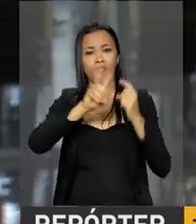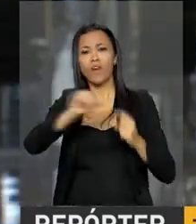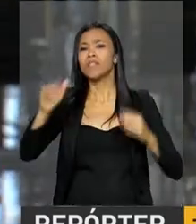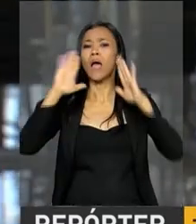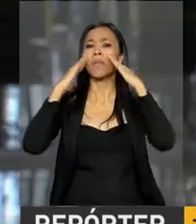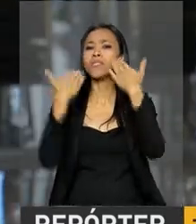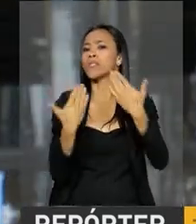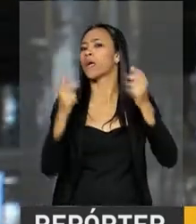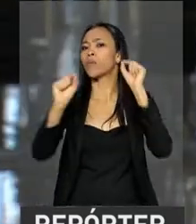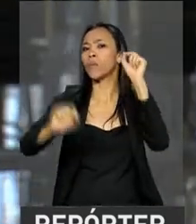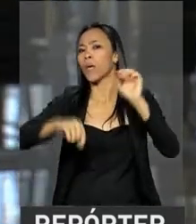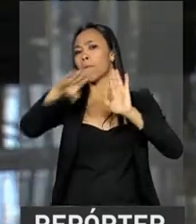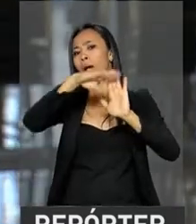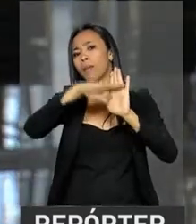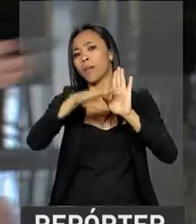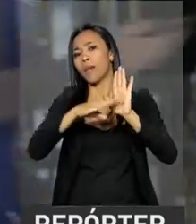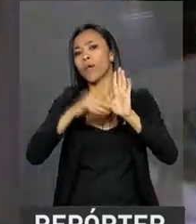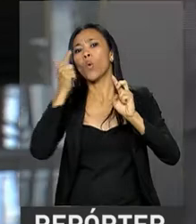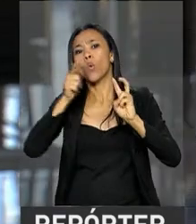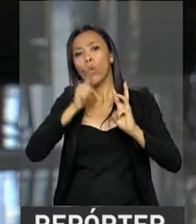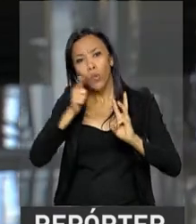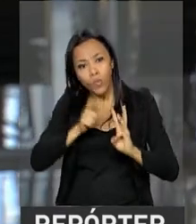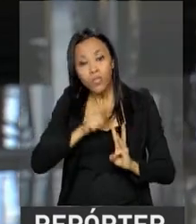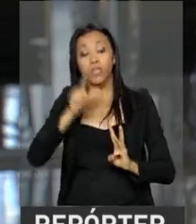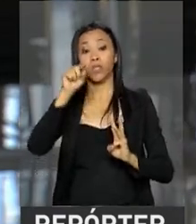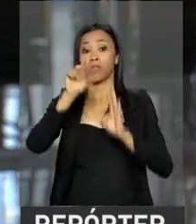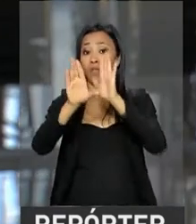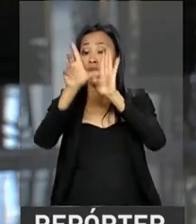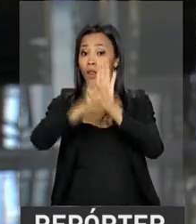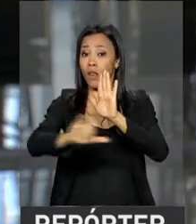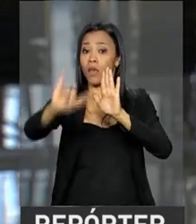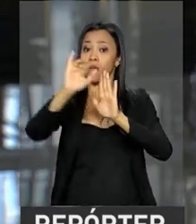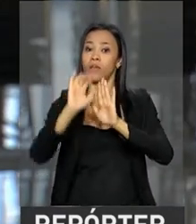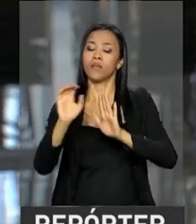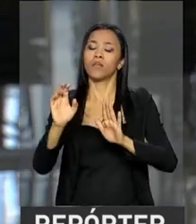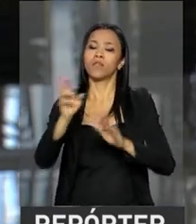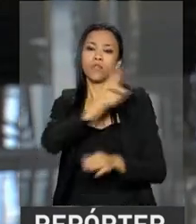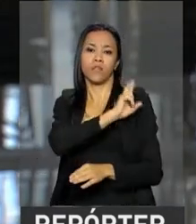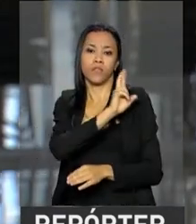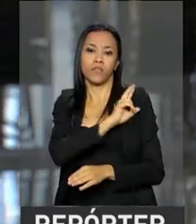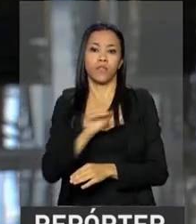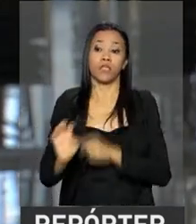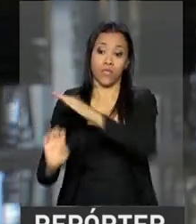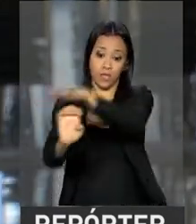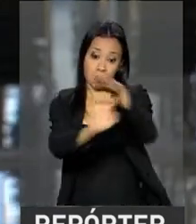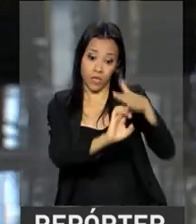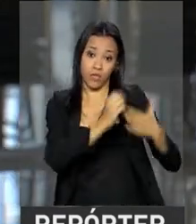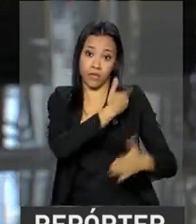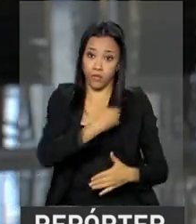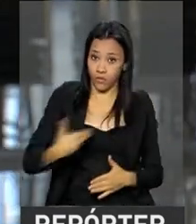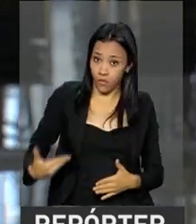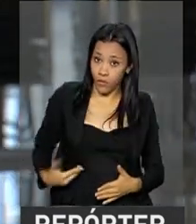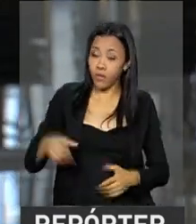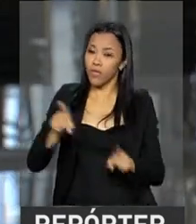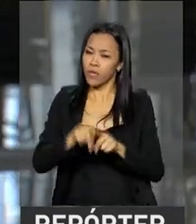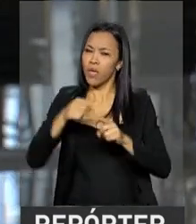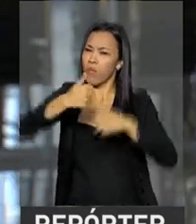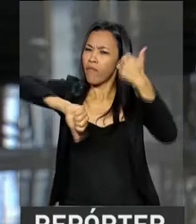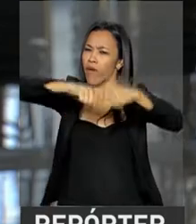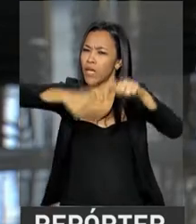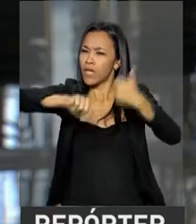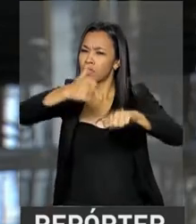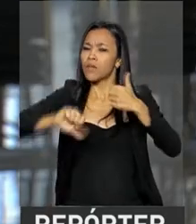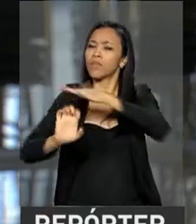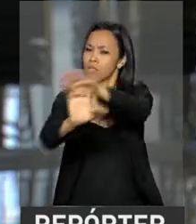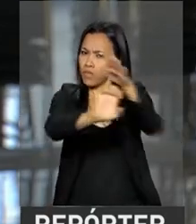apresentados os avanços nesse primeiro ano da Lei de Responsabilidade das Estatais e também um balanço das empresas públicas no primeiro trimestre deste